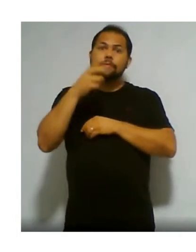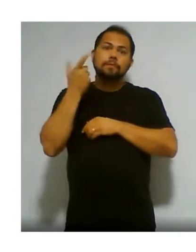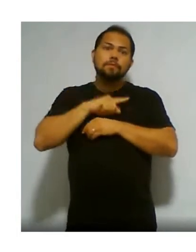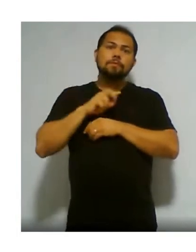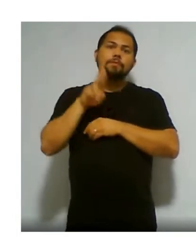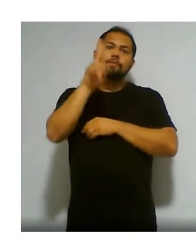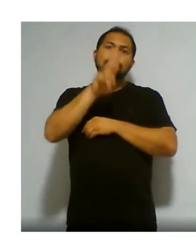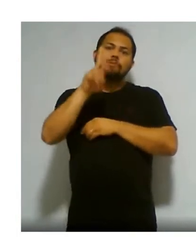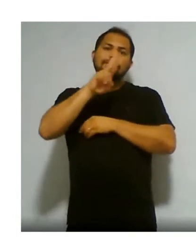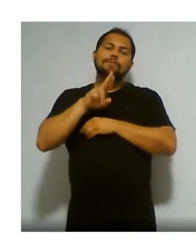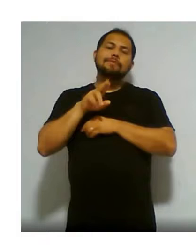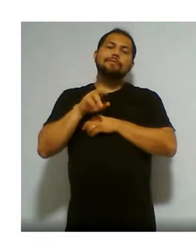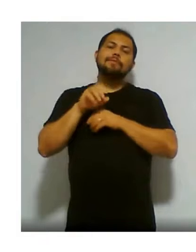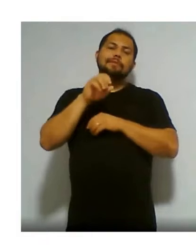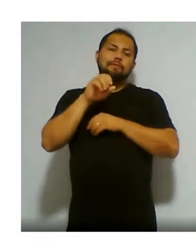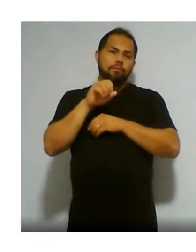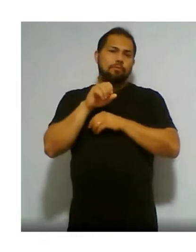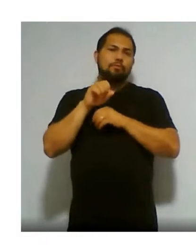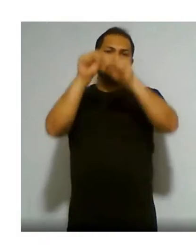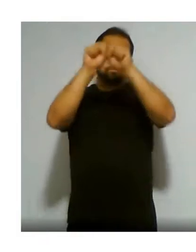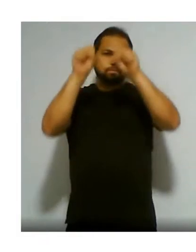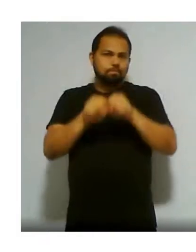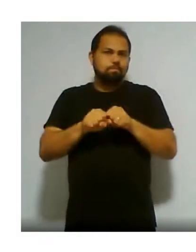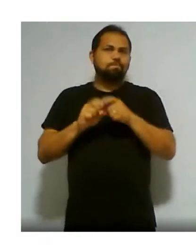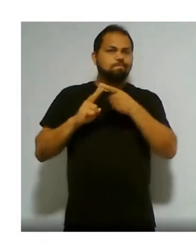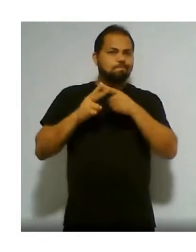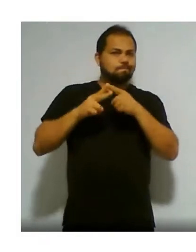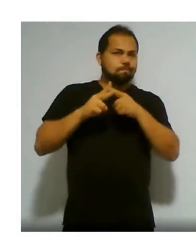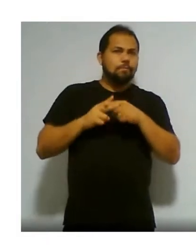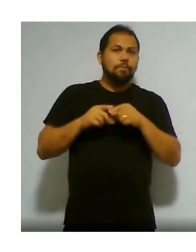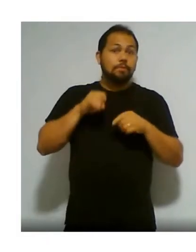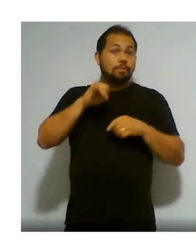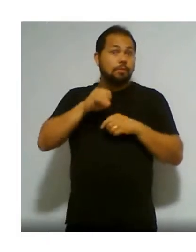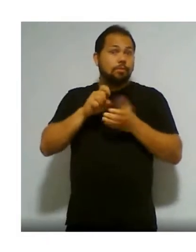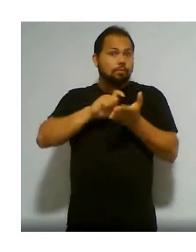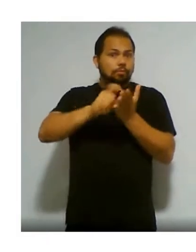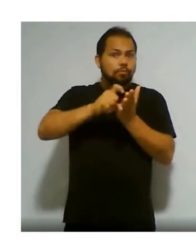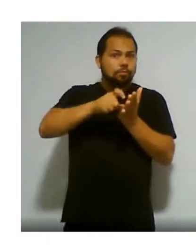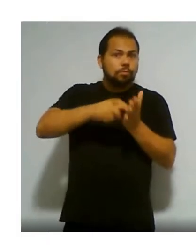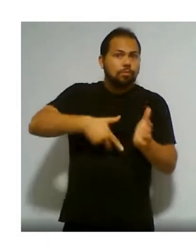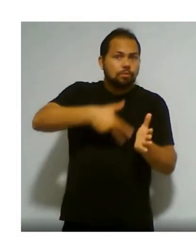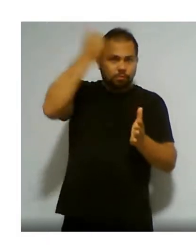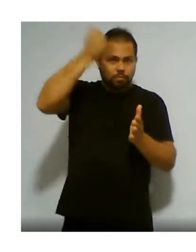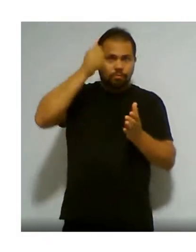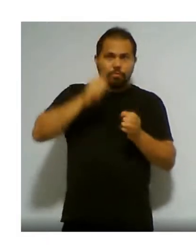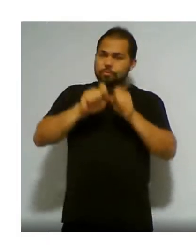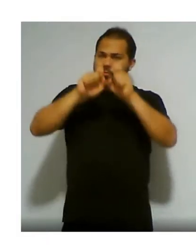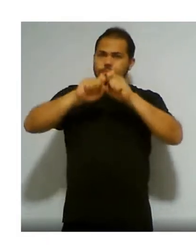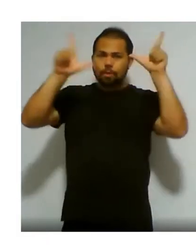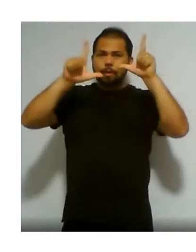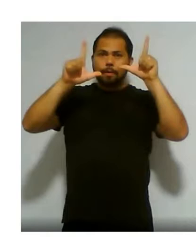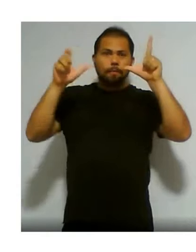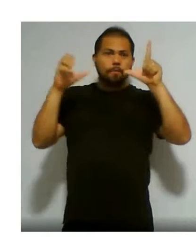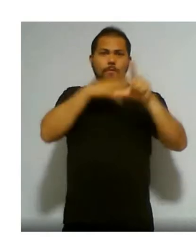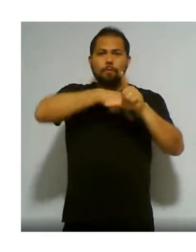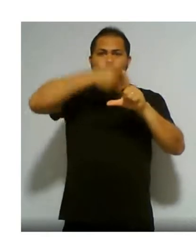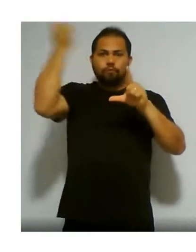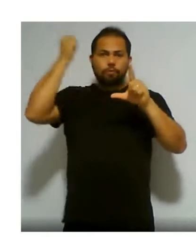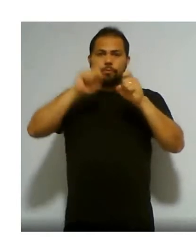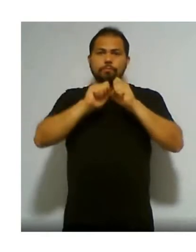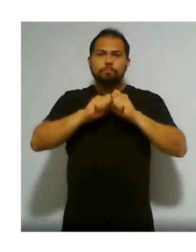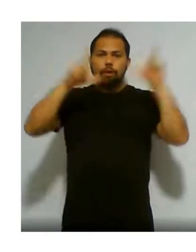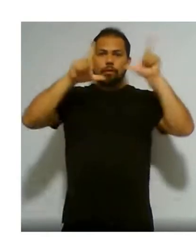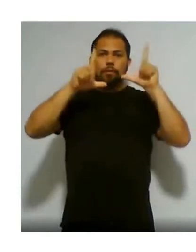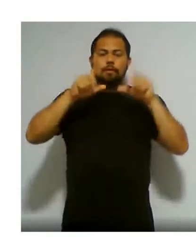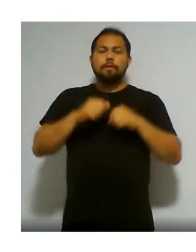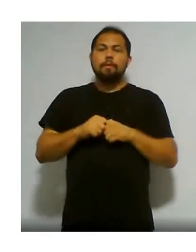se o seu HD é bem rápido, o seu SSD é bem rápido, essa carga dele, a partir do